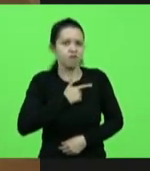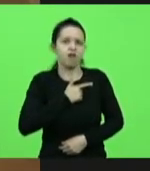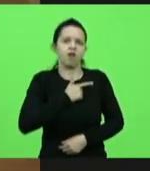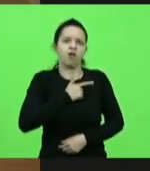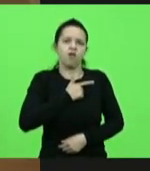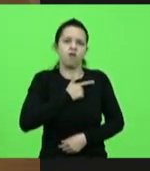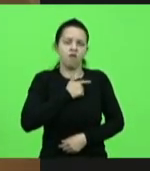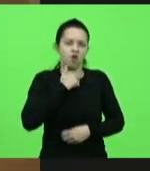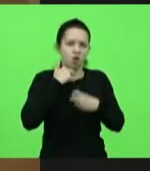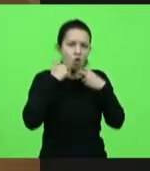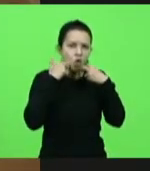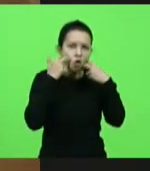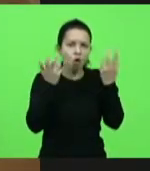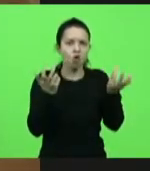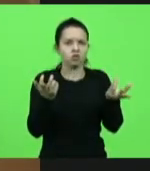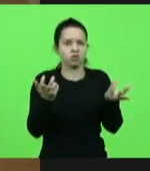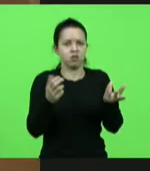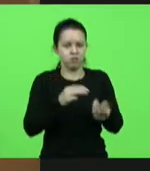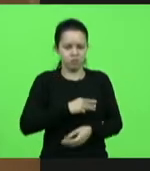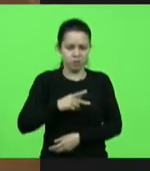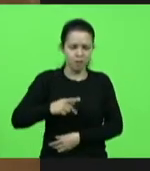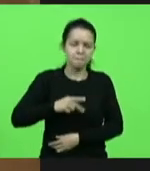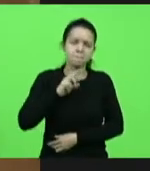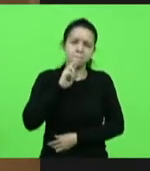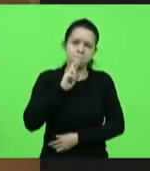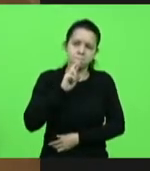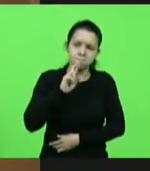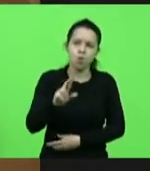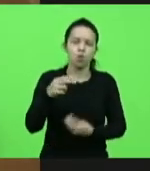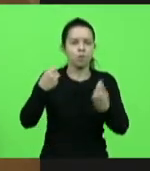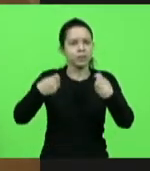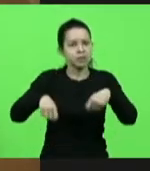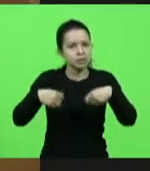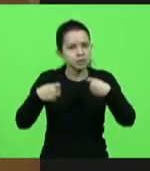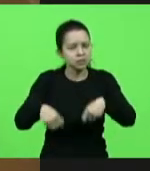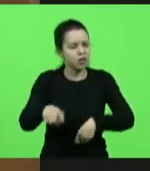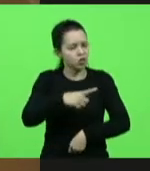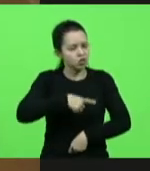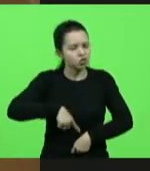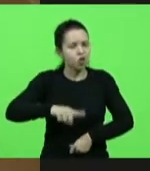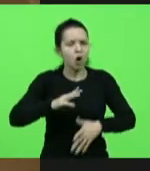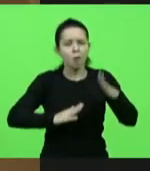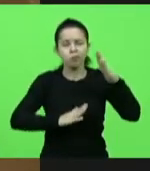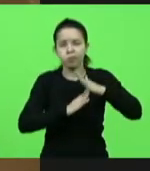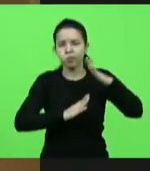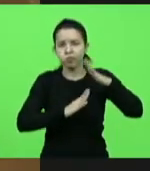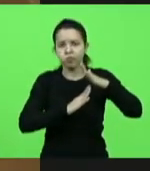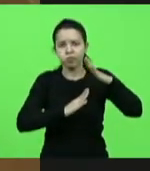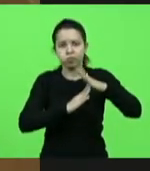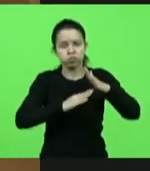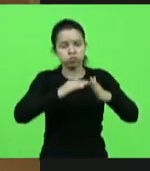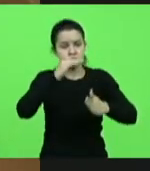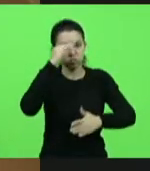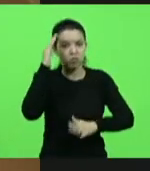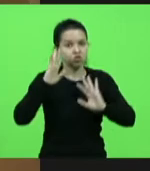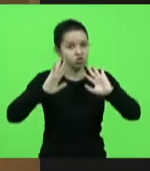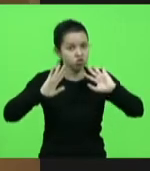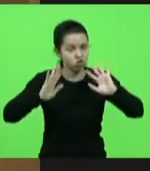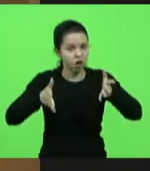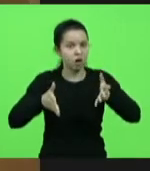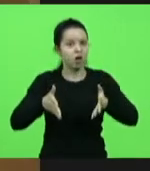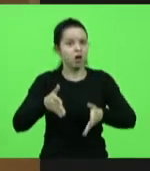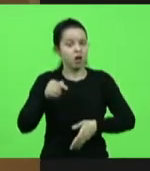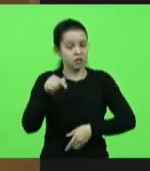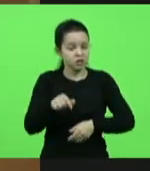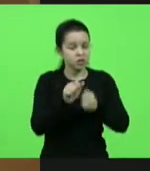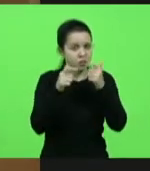posição para os catarinenses e nós já estamos no limite, né? No limite. Enquanto estiver na Assembleia Legislativa,